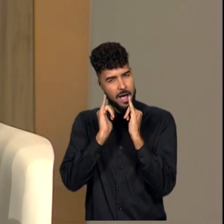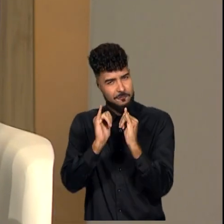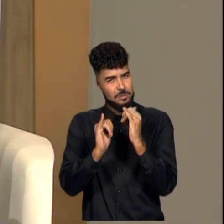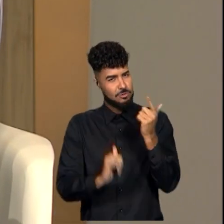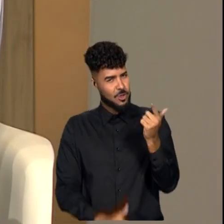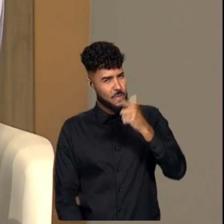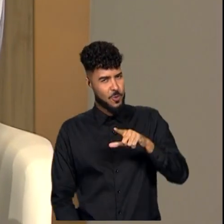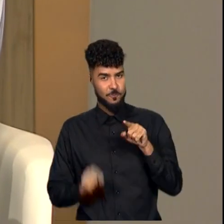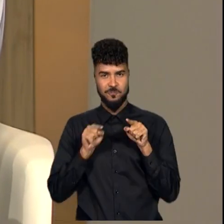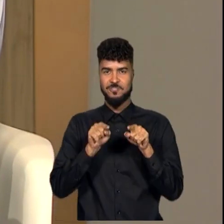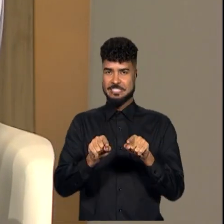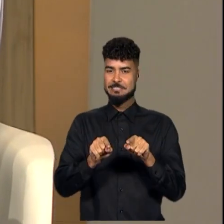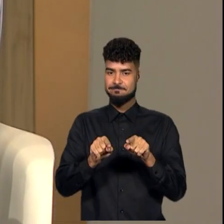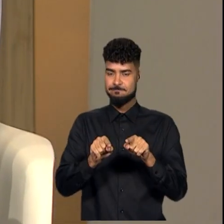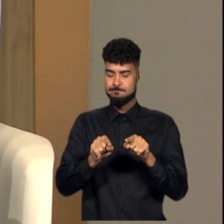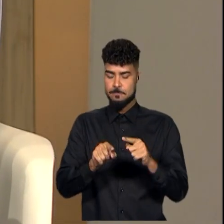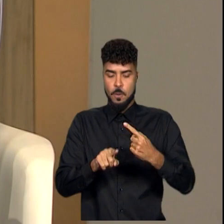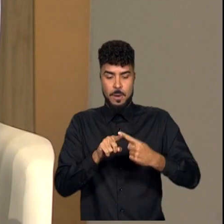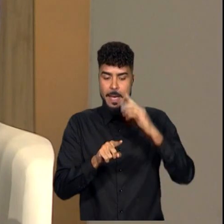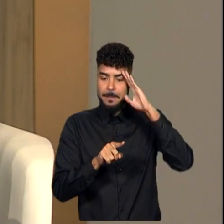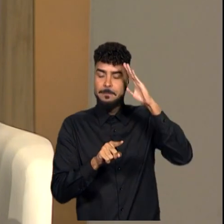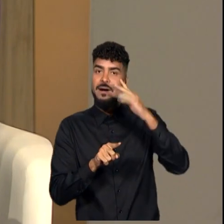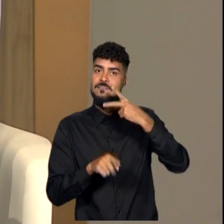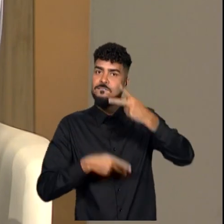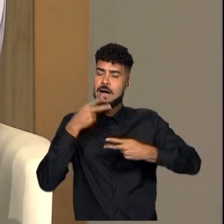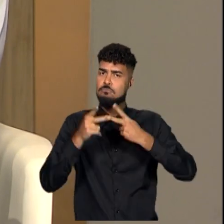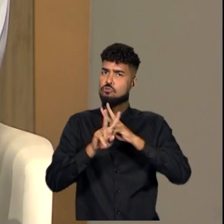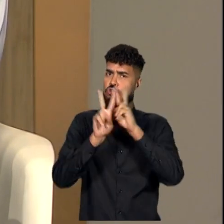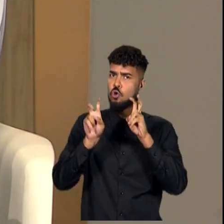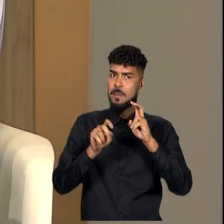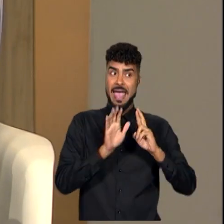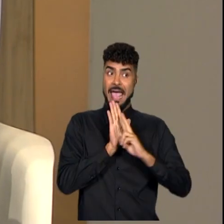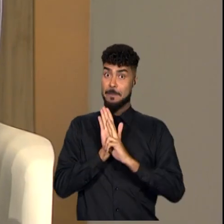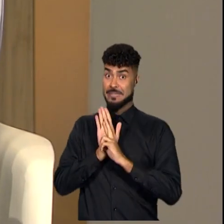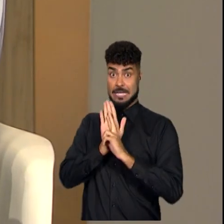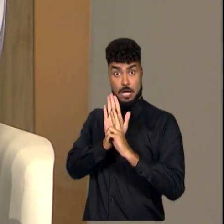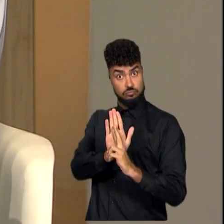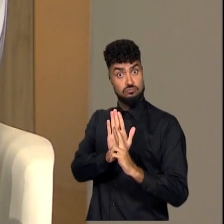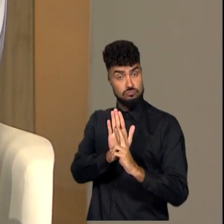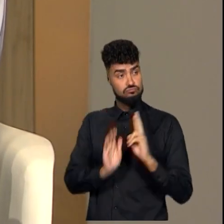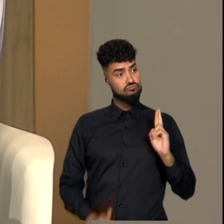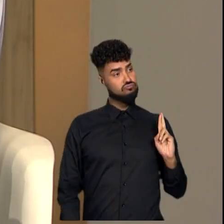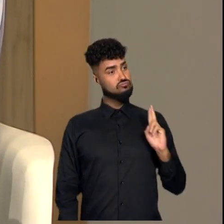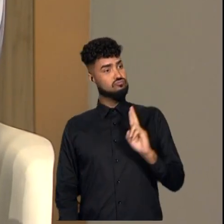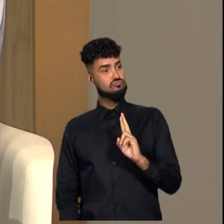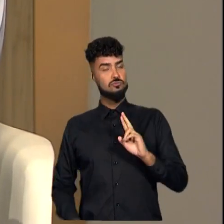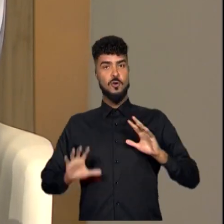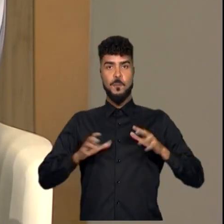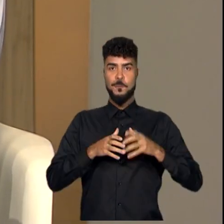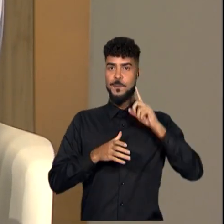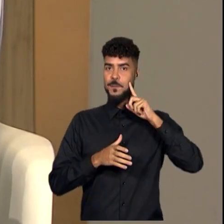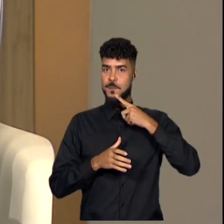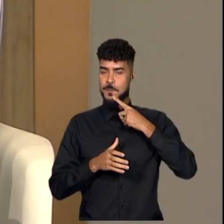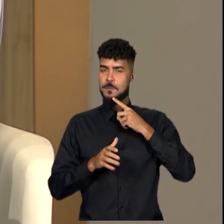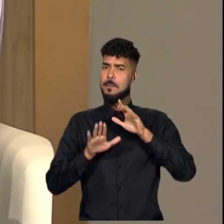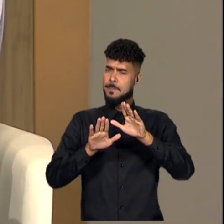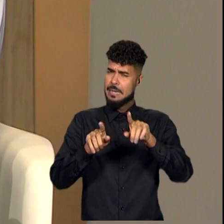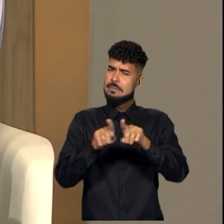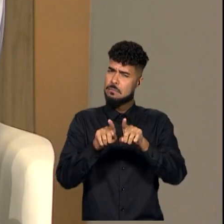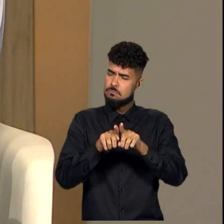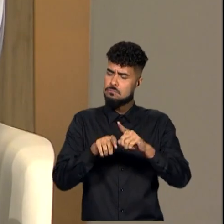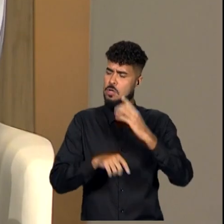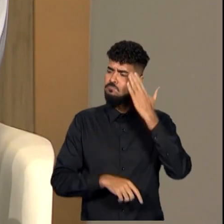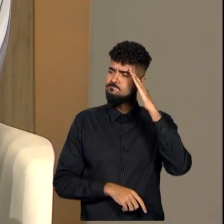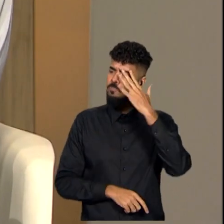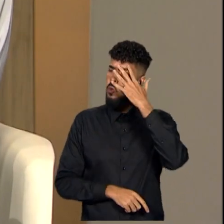né, que isso a gente está falando não só de um aspecto de representação por meio da comunidade surda, mas também por